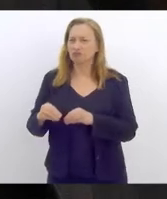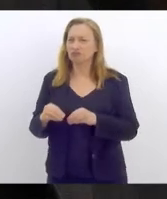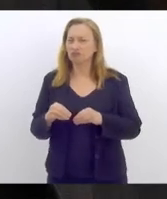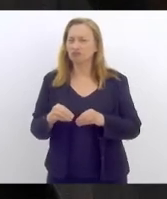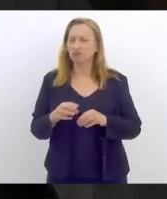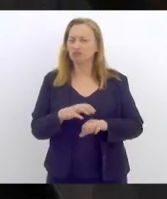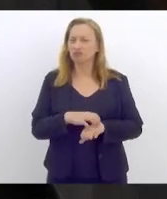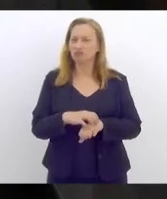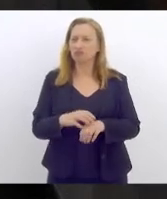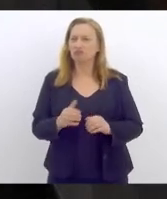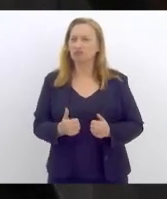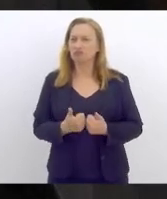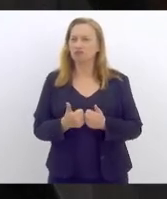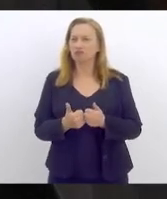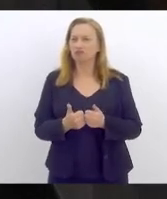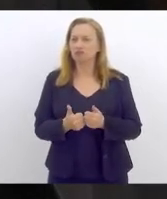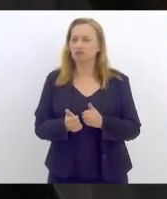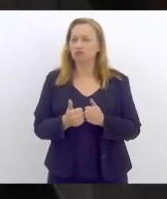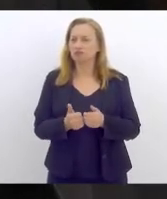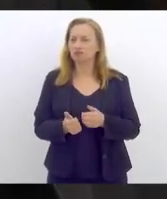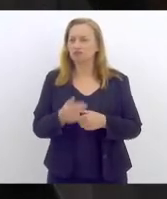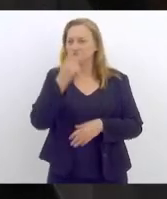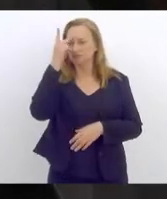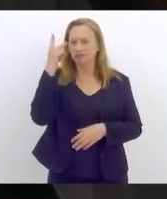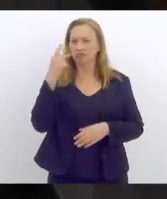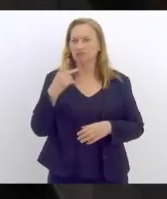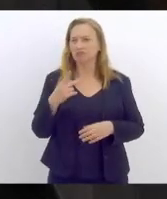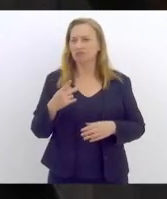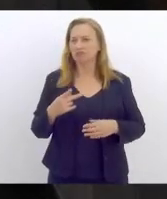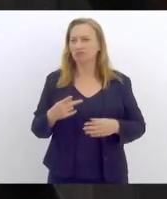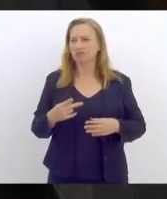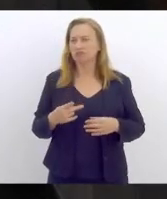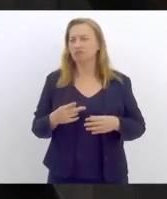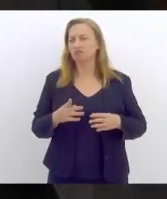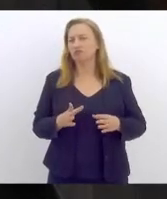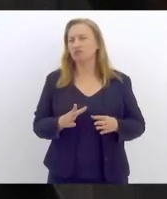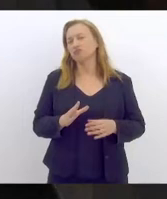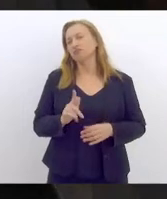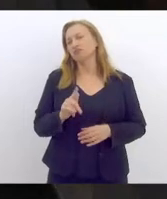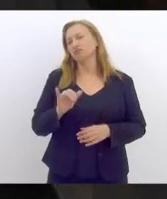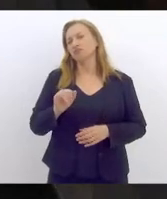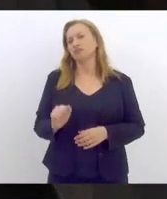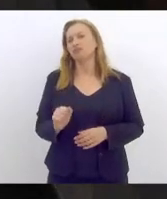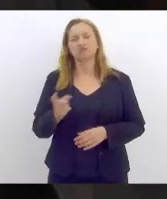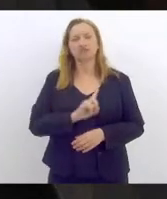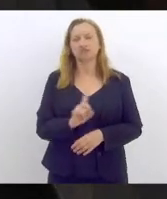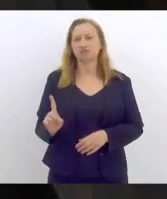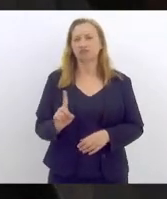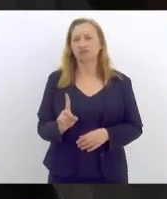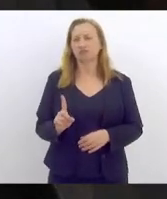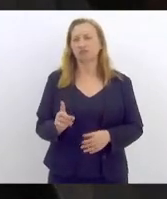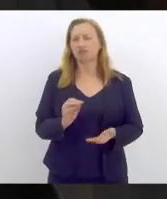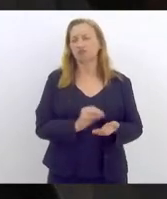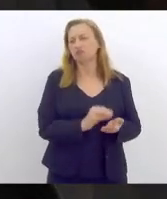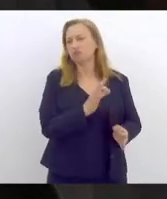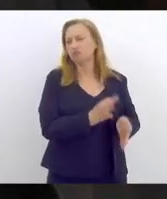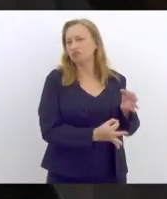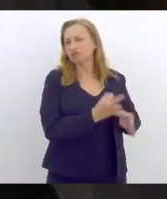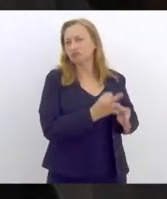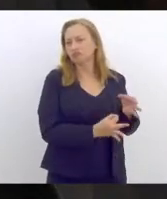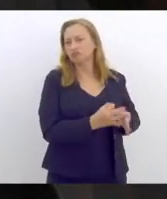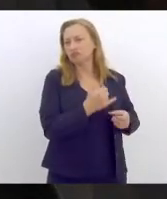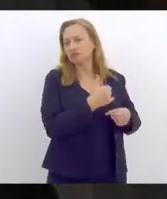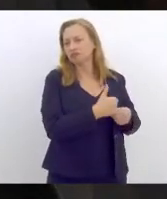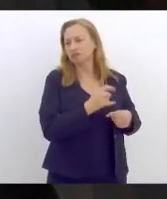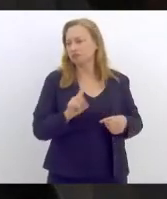passageiros de carga não então a injustiça de um lado esta questão da gasolina